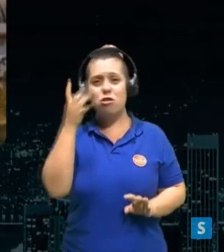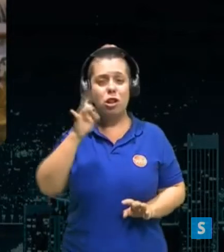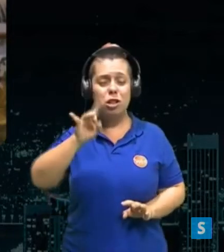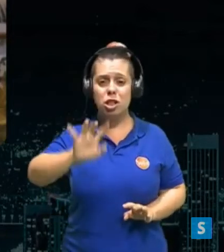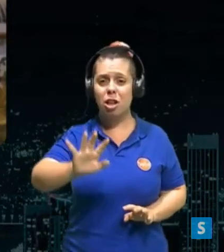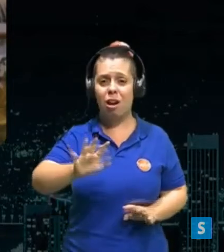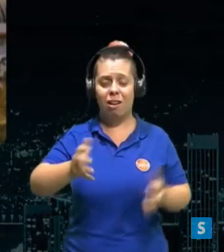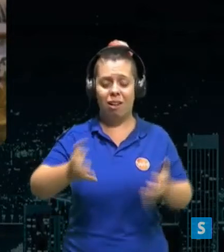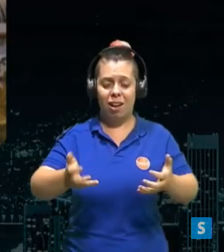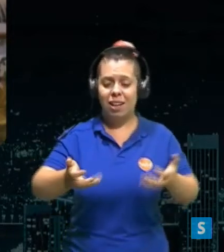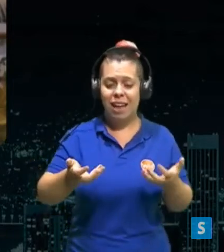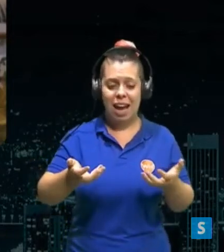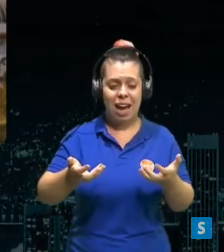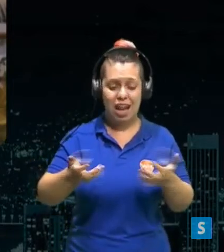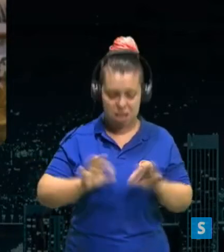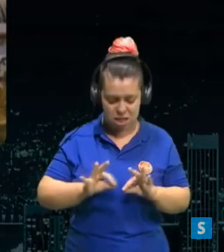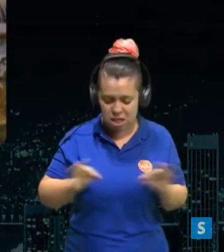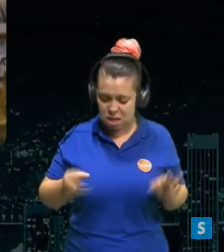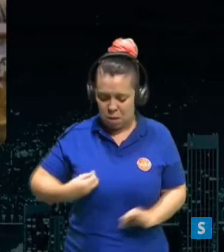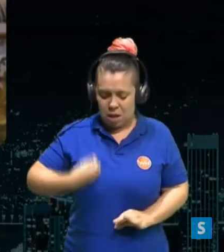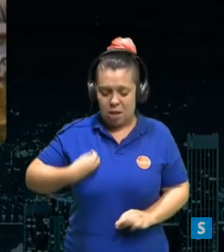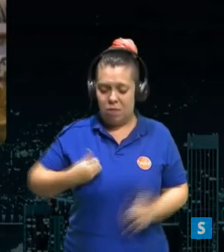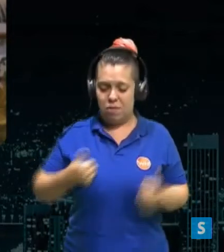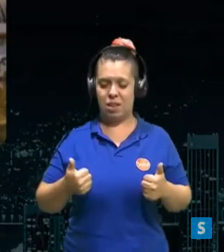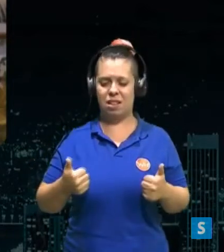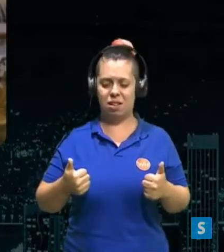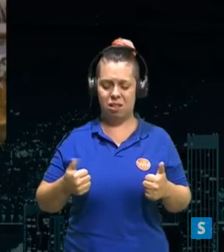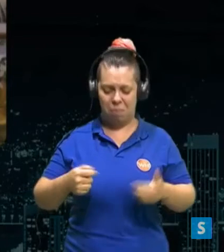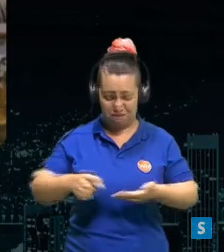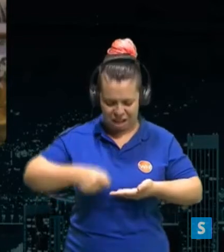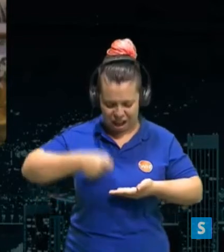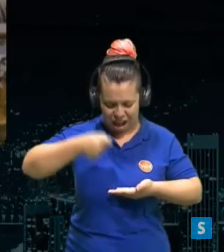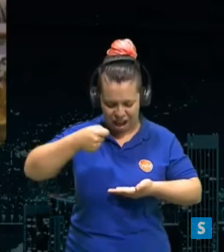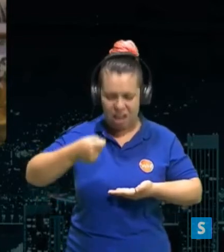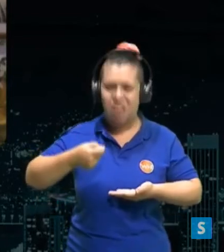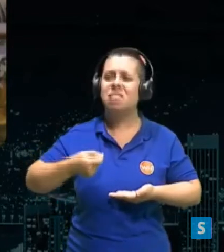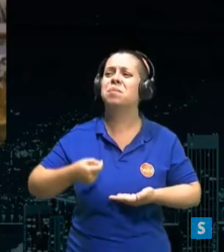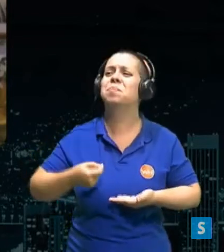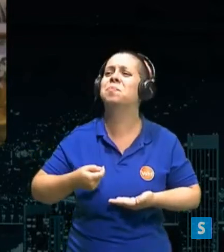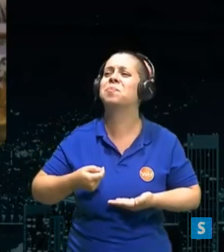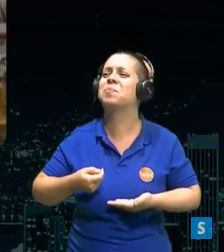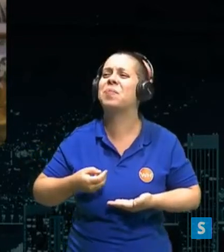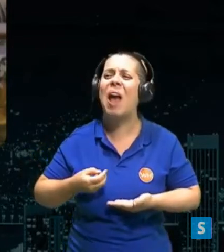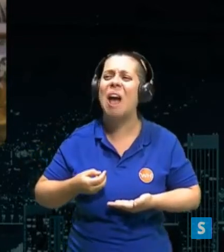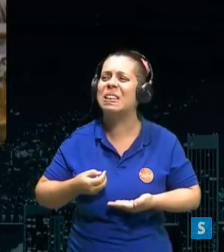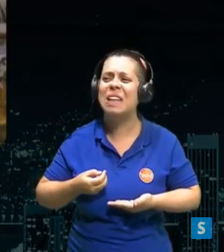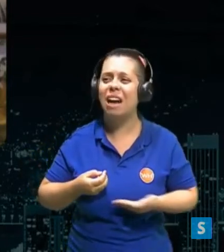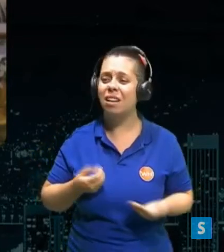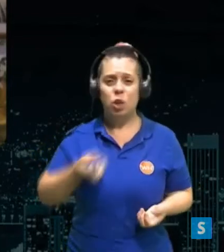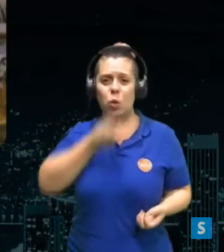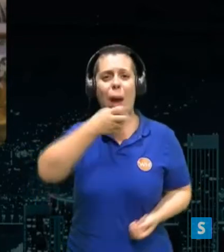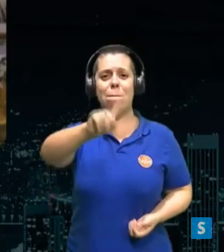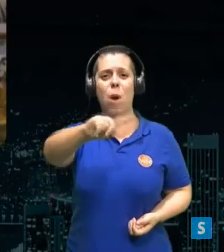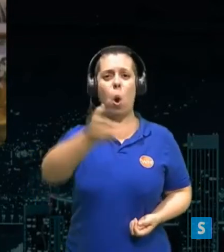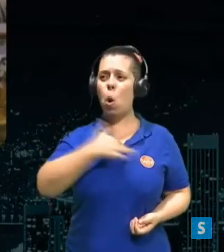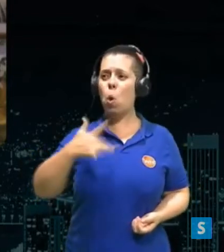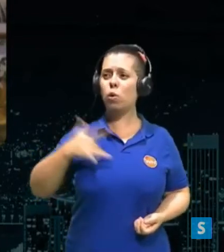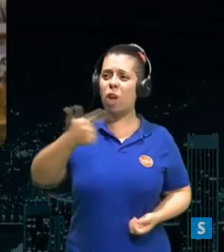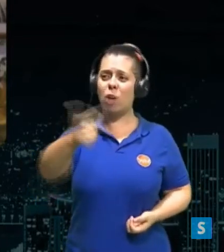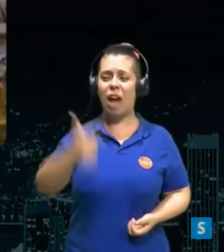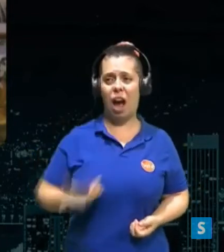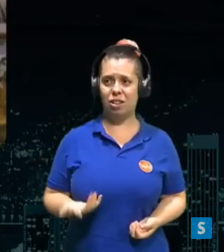mesa mas se tão te servindo comida podre ou comida que não é saudável eu não quero sentar